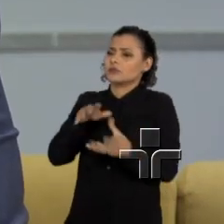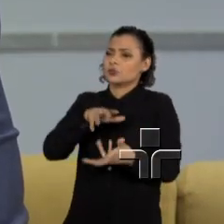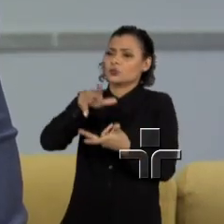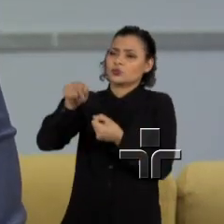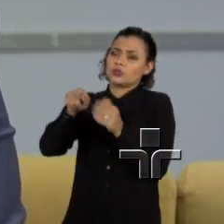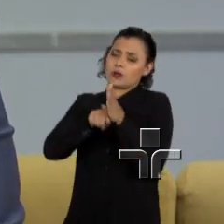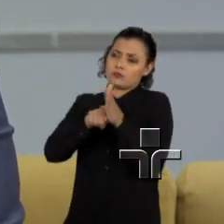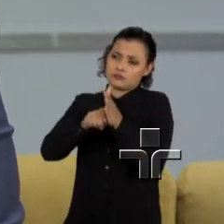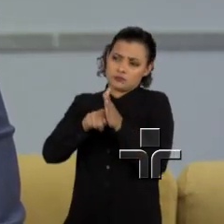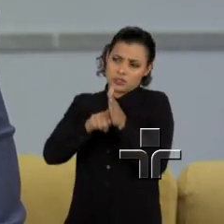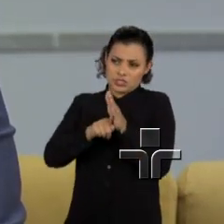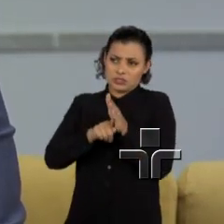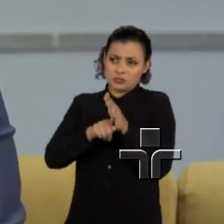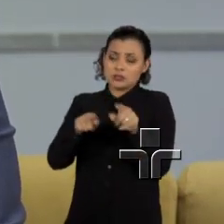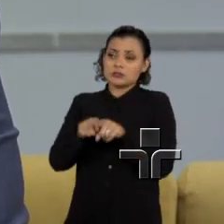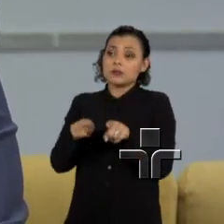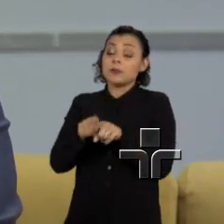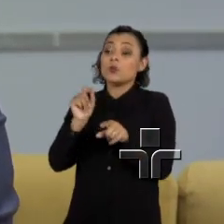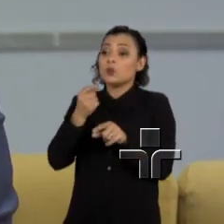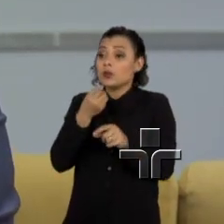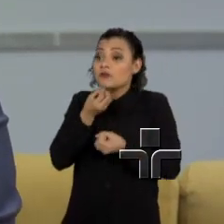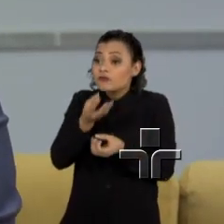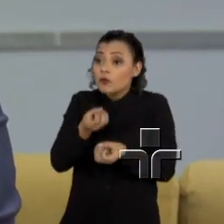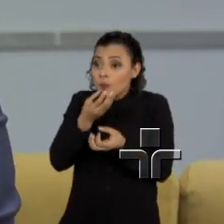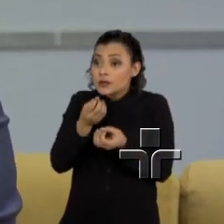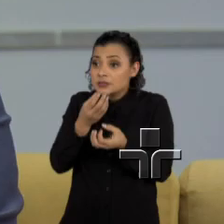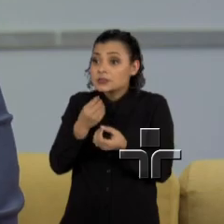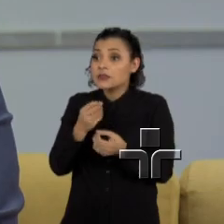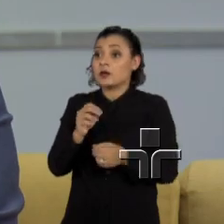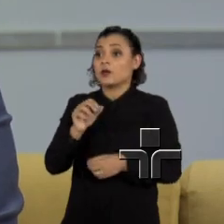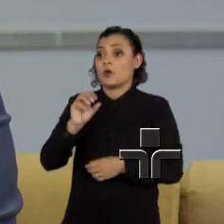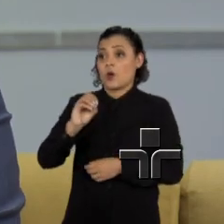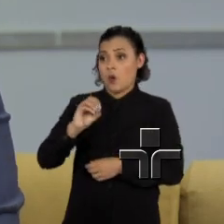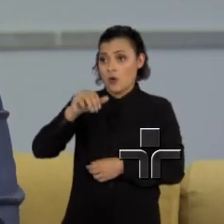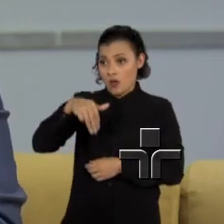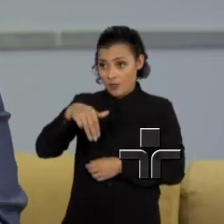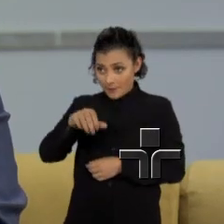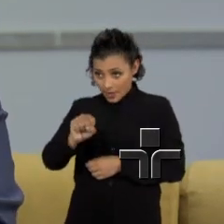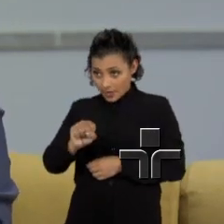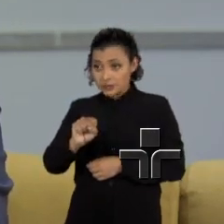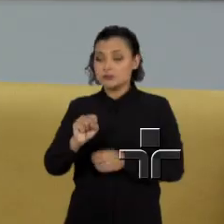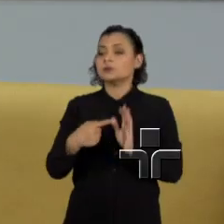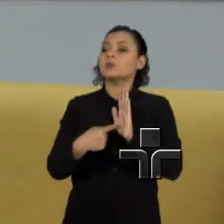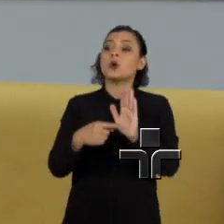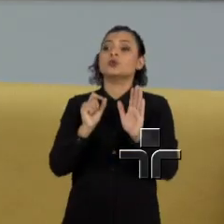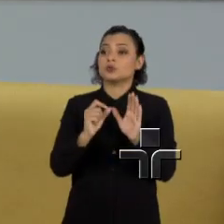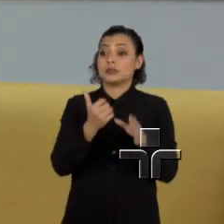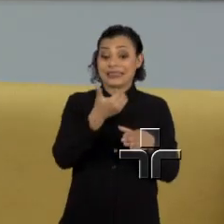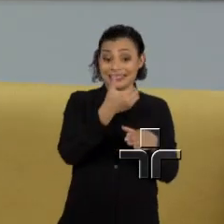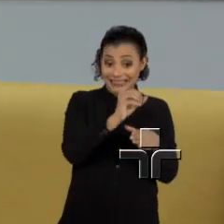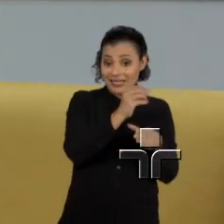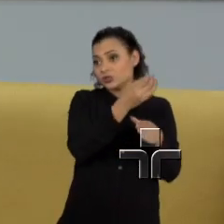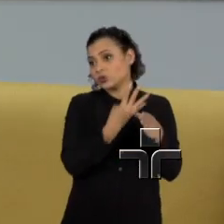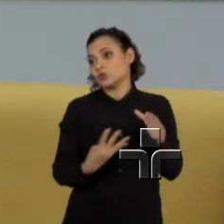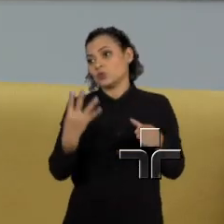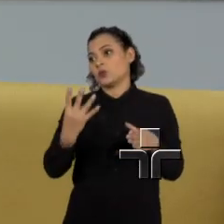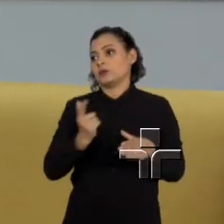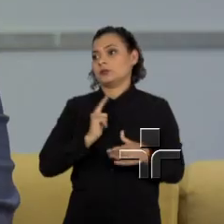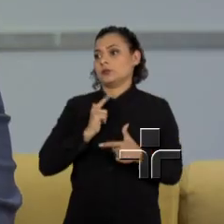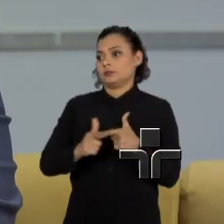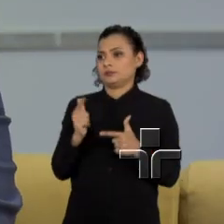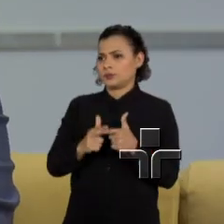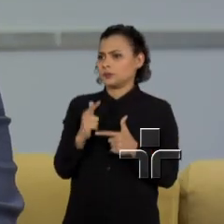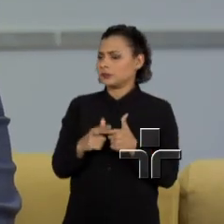na reportagem, dando conta, dados da OMS, 4, a média mundial, né? 4 em 10 têm problemas. O